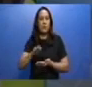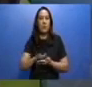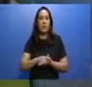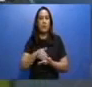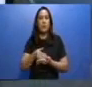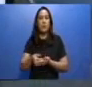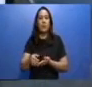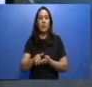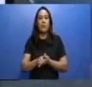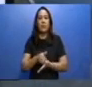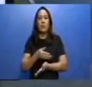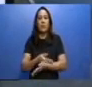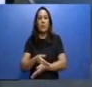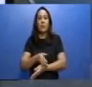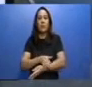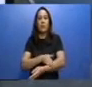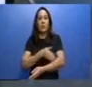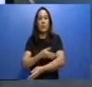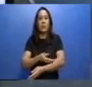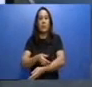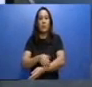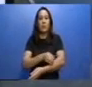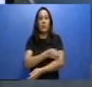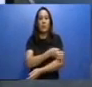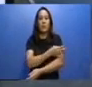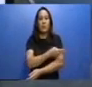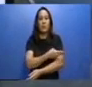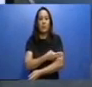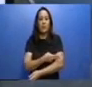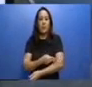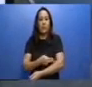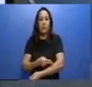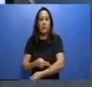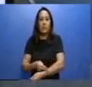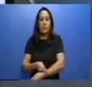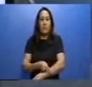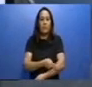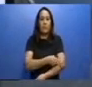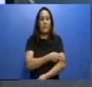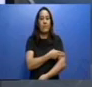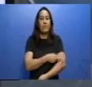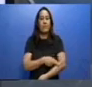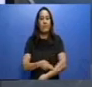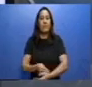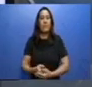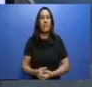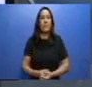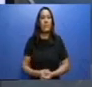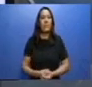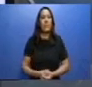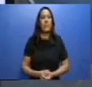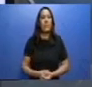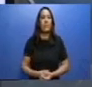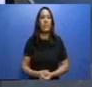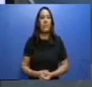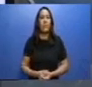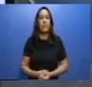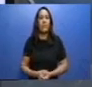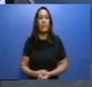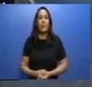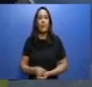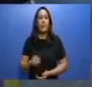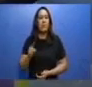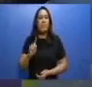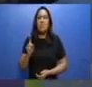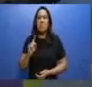corpo. Olha só, gente, eles pintam muito, só que não quer dizer que todas as pinturas significam a mesma